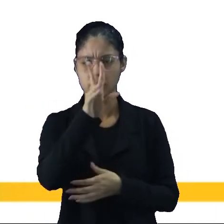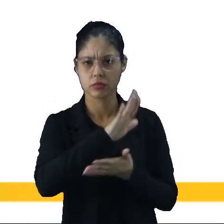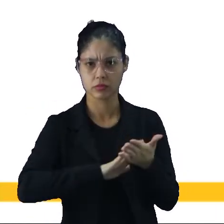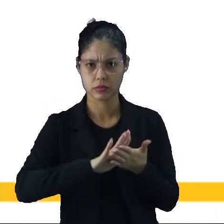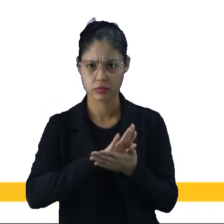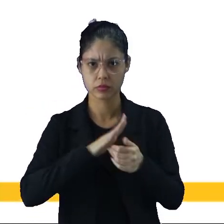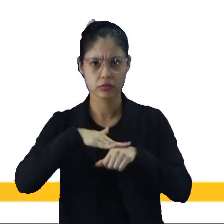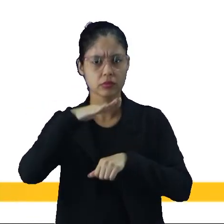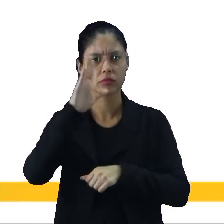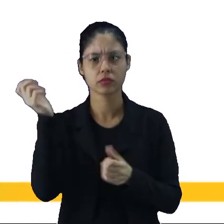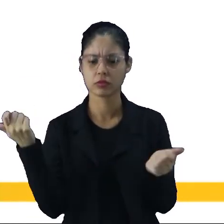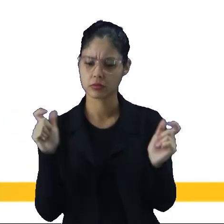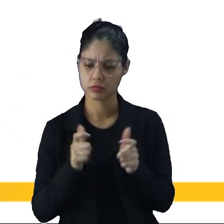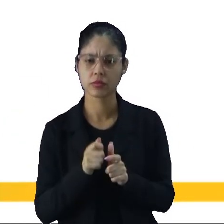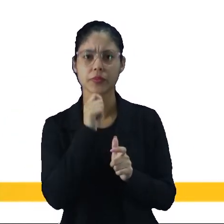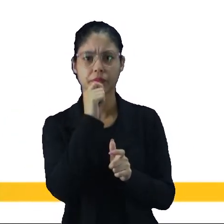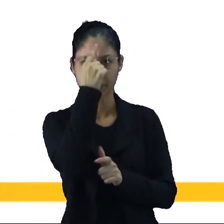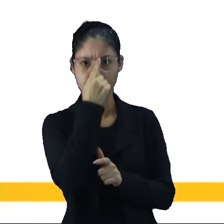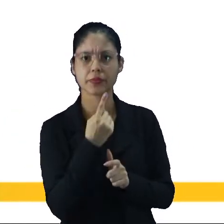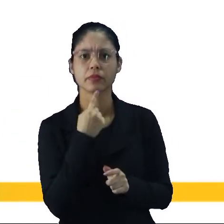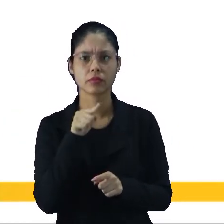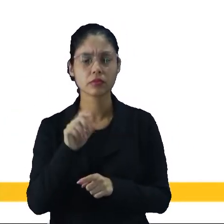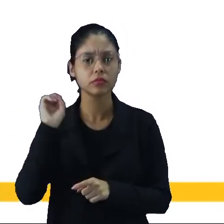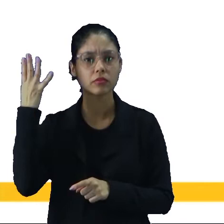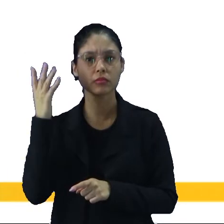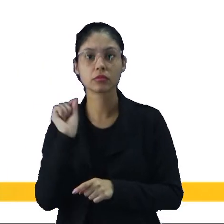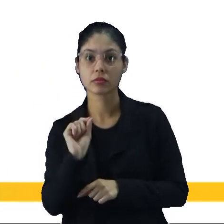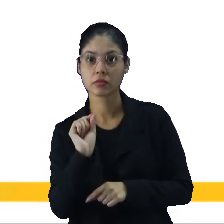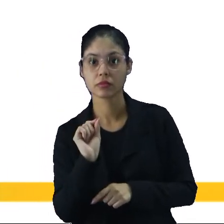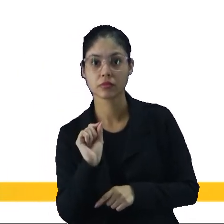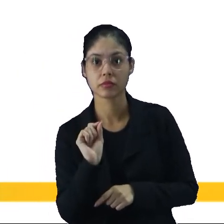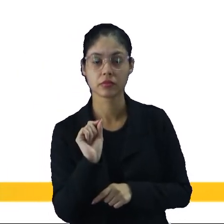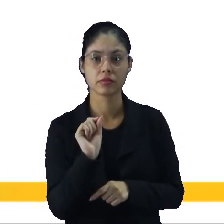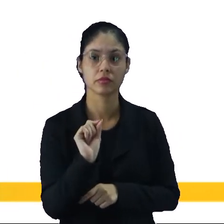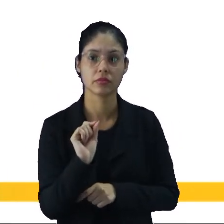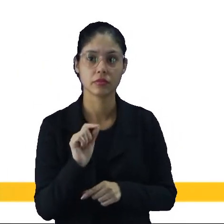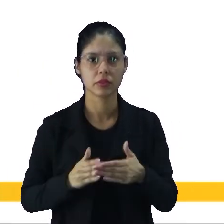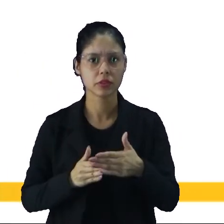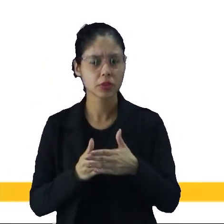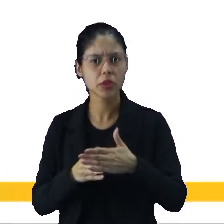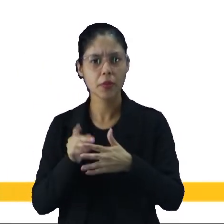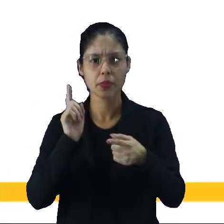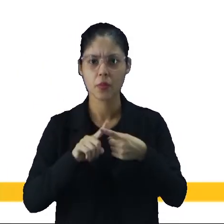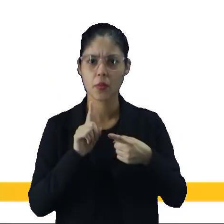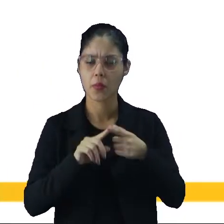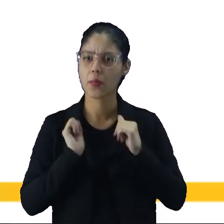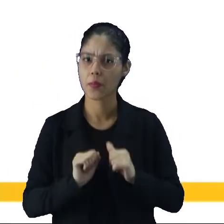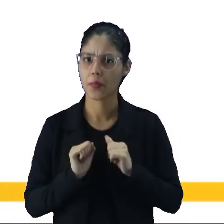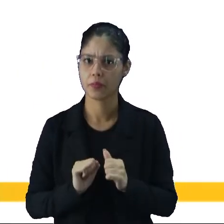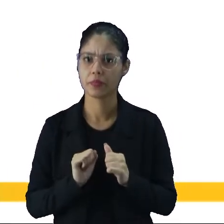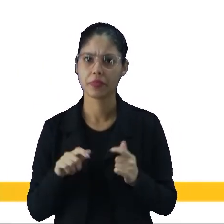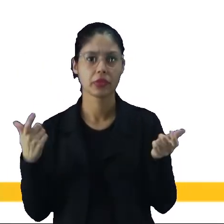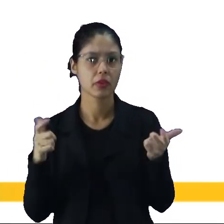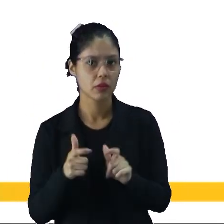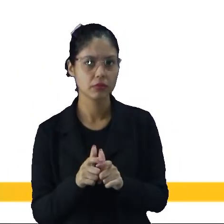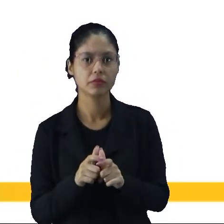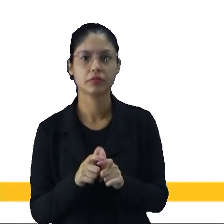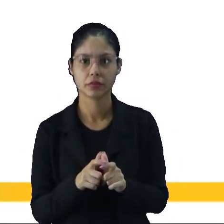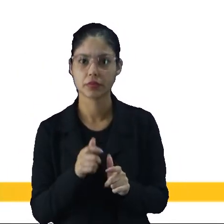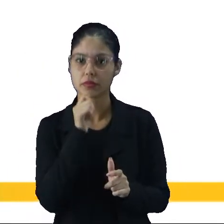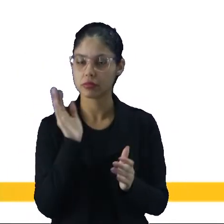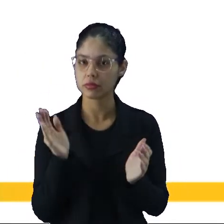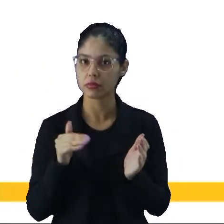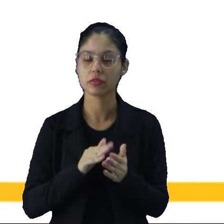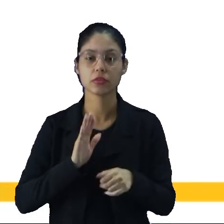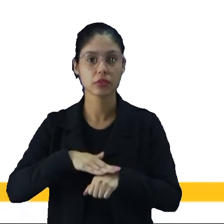máximo, nem mínimo. A imagem, nesse caso aqui, ó, pessoal, ela é ilimitada, porque pode vir, ó, do menos infinito e ir